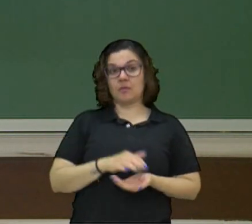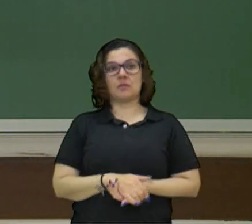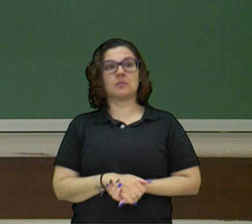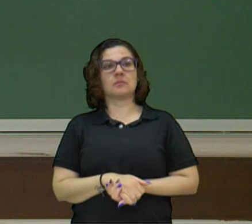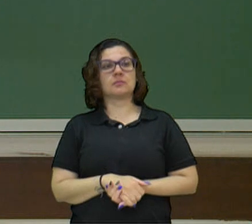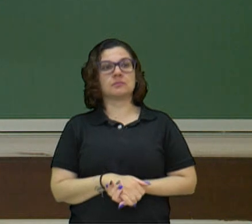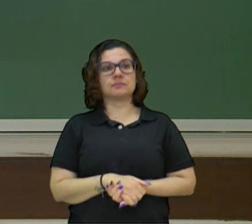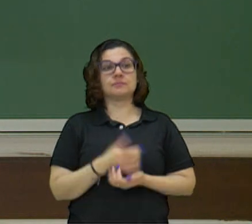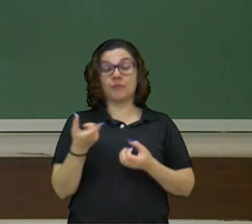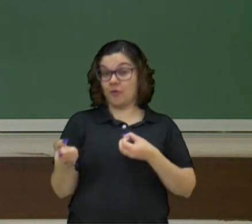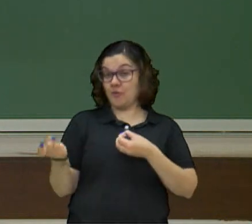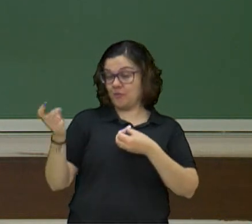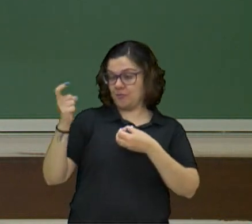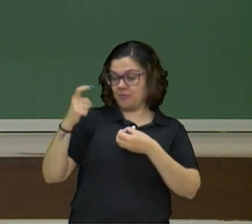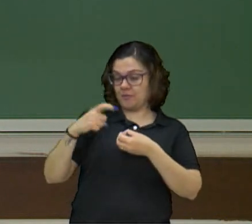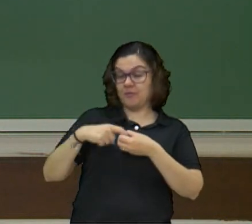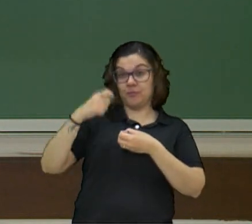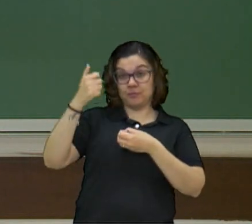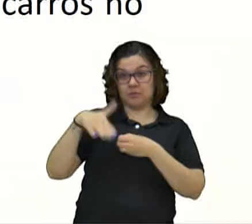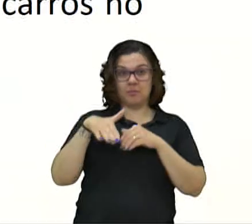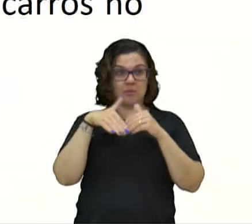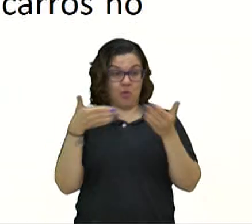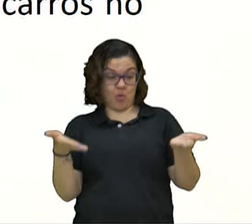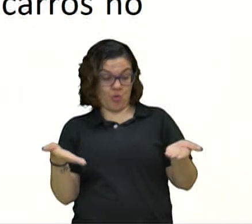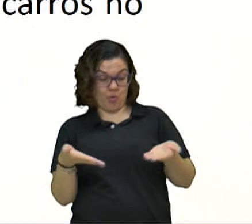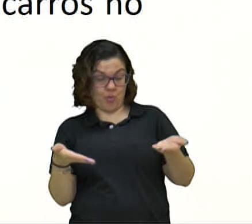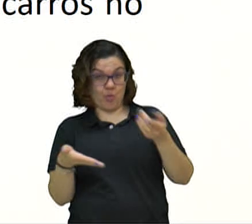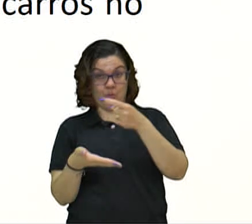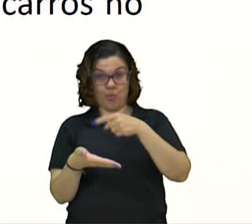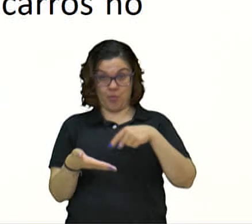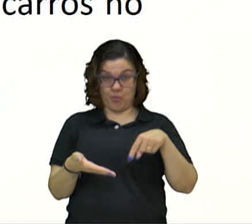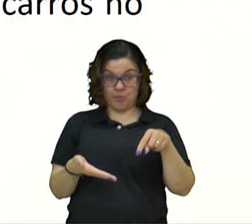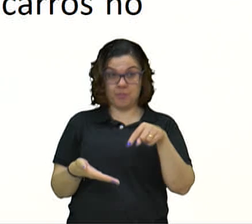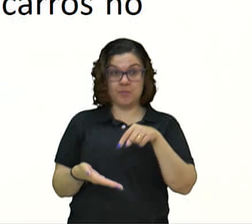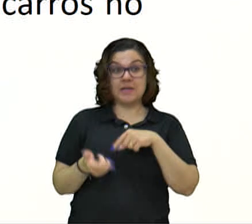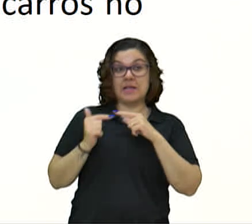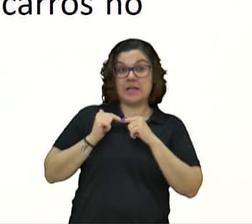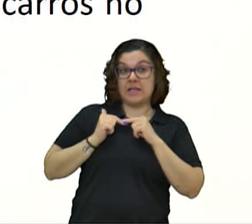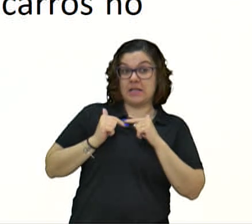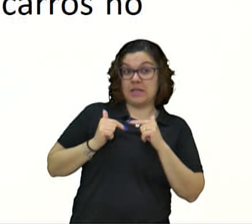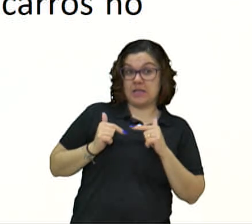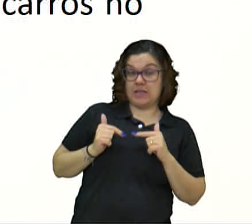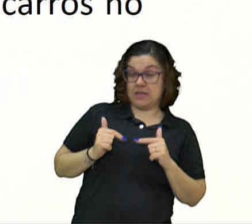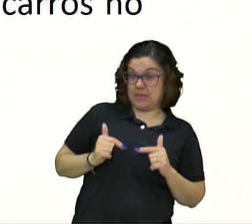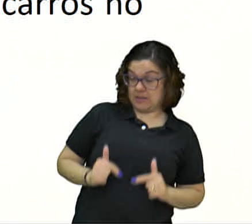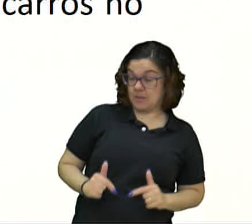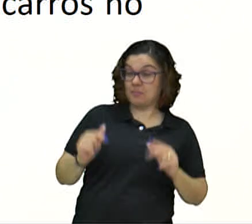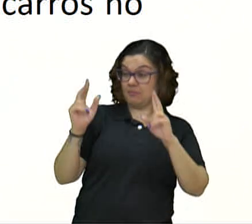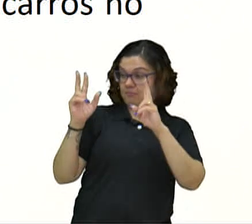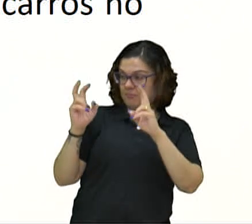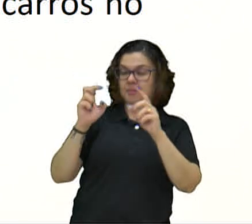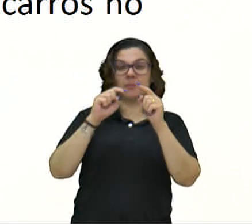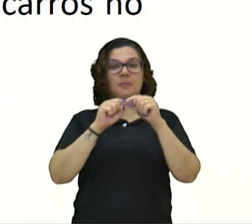bom então voltando aqui na austrália atualmente as alternativas limpas para geração de energia que a